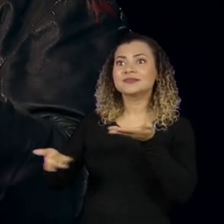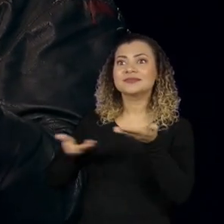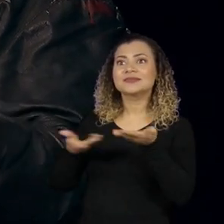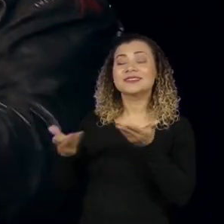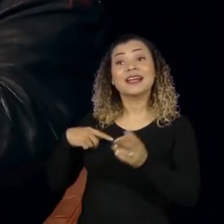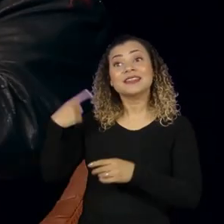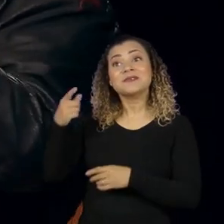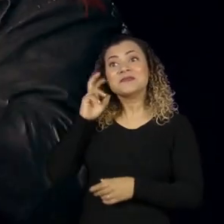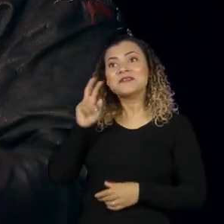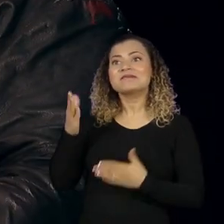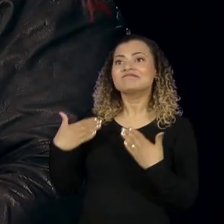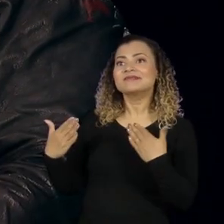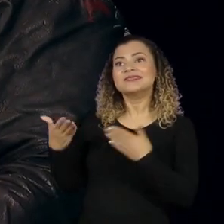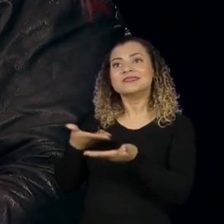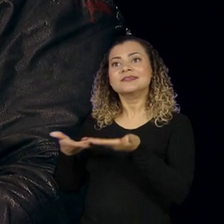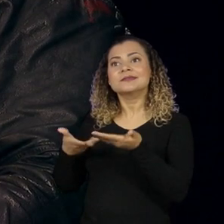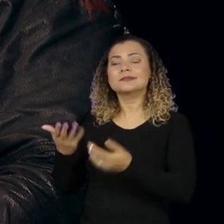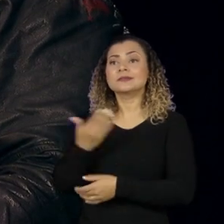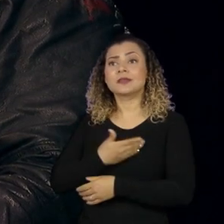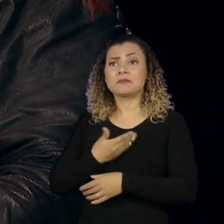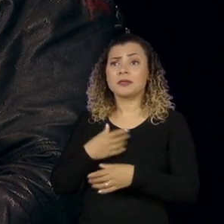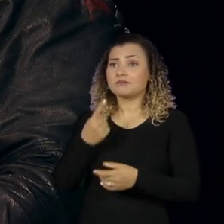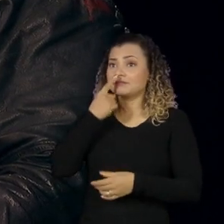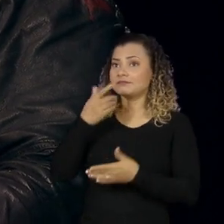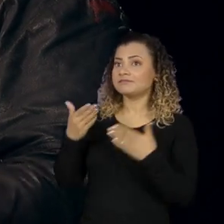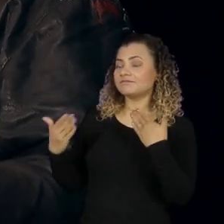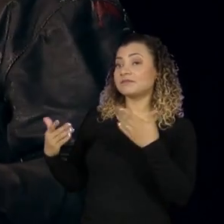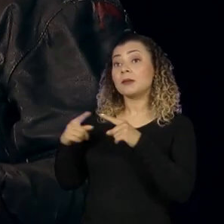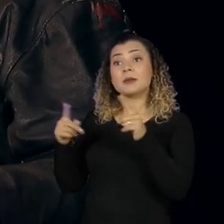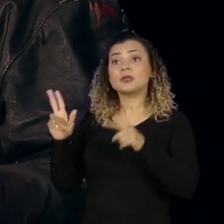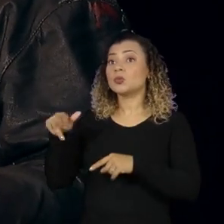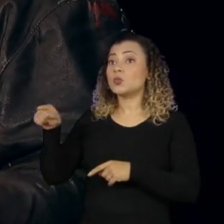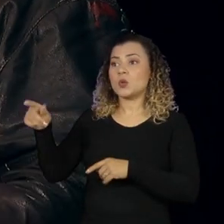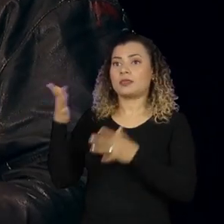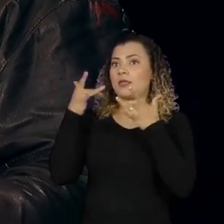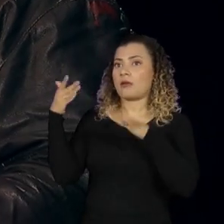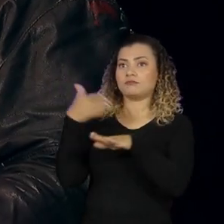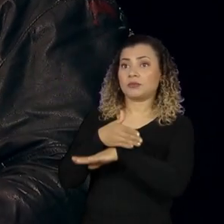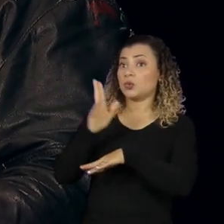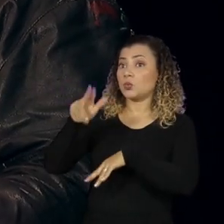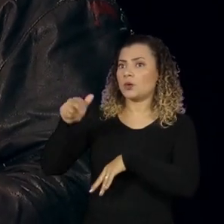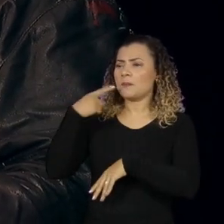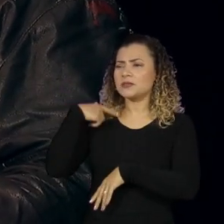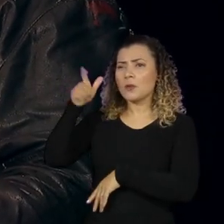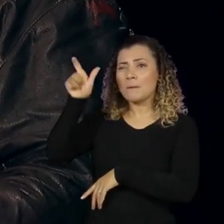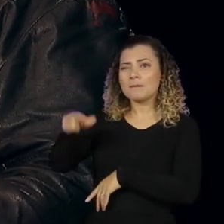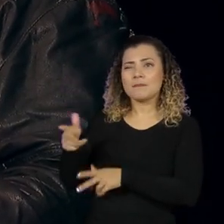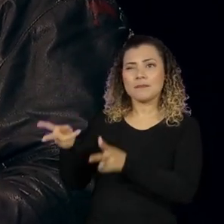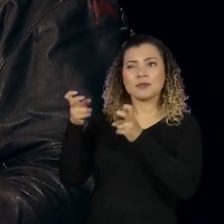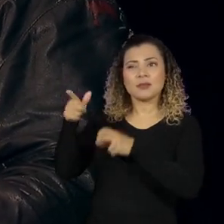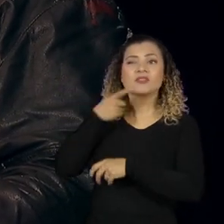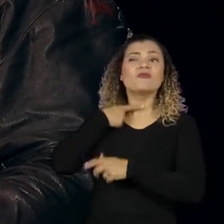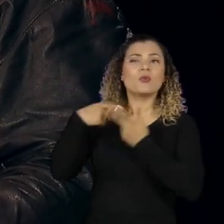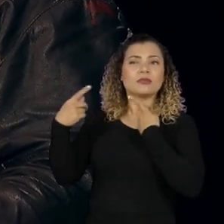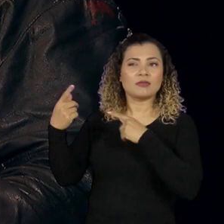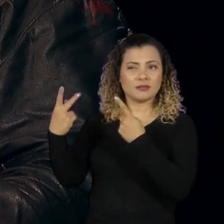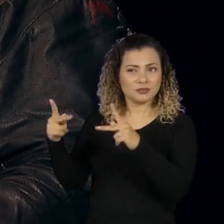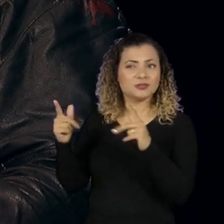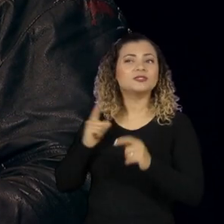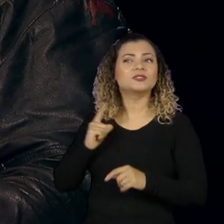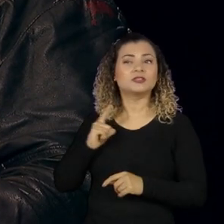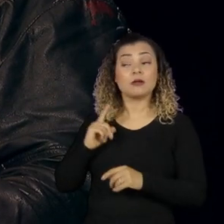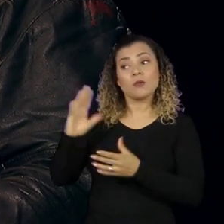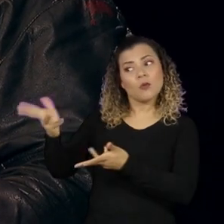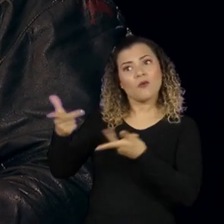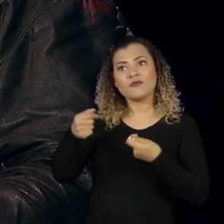já tinha visto, ficamos amigão, assim, mesmo, assim, de... E aí ele nunca tinha feito teatro na vida, mas eu saquei que ele tinha vontade, né? Aí eu chamei ele para fazer